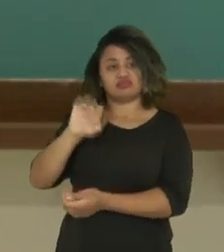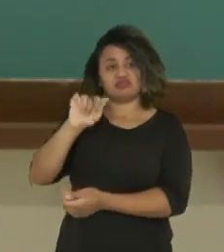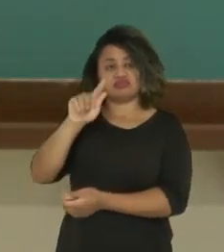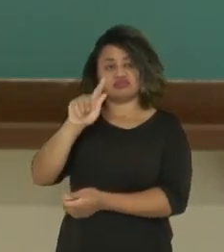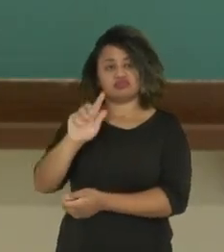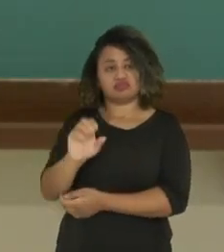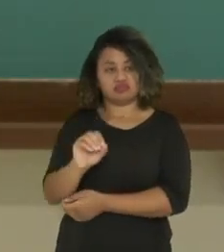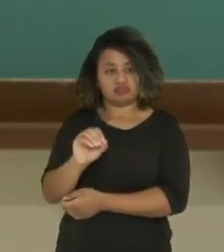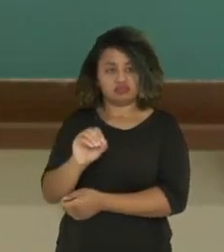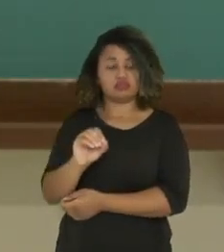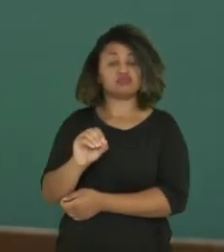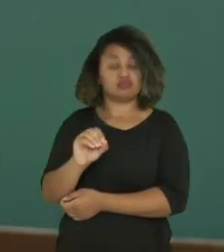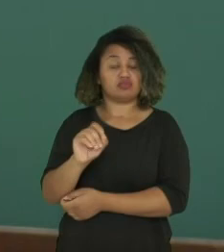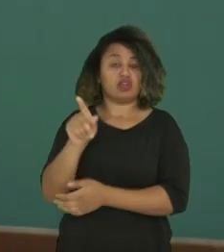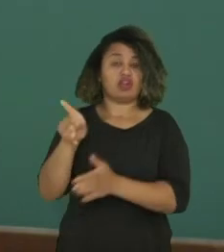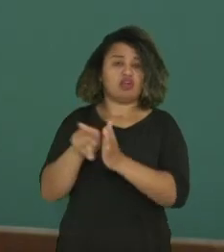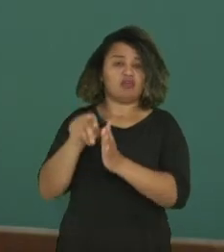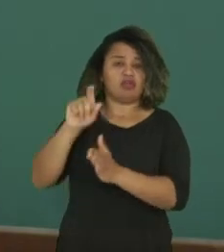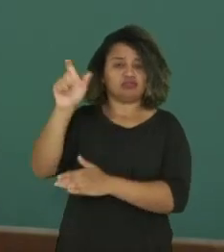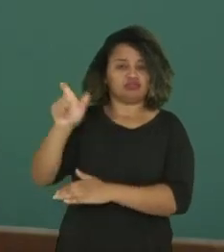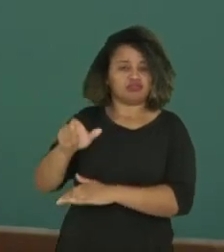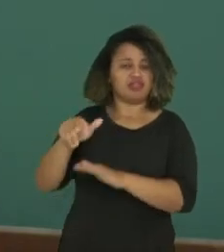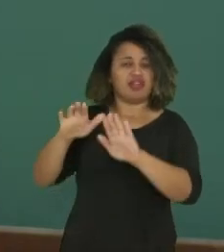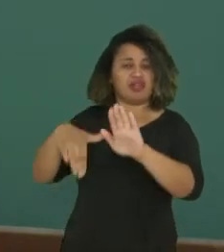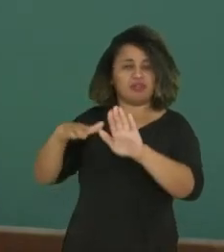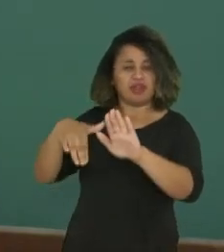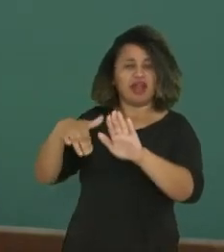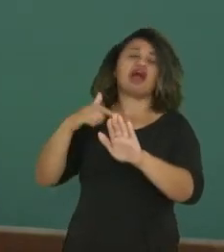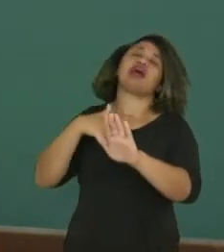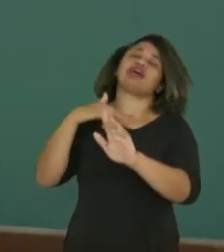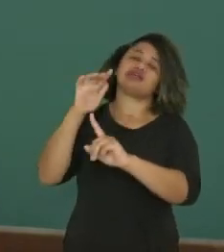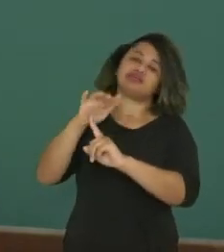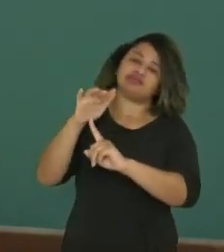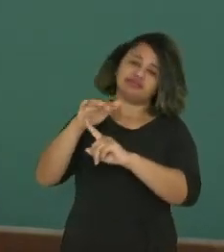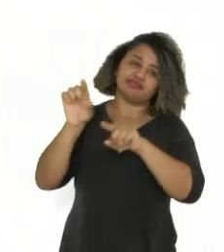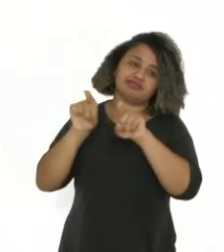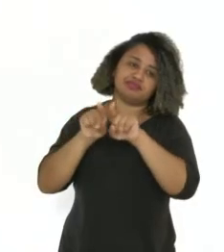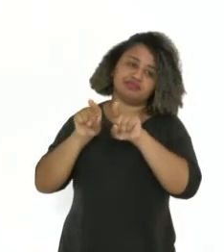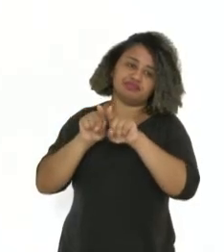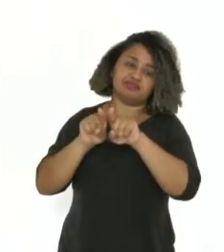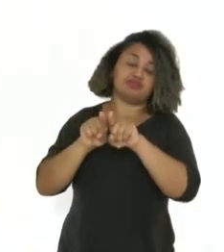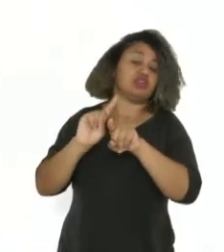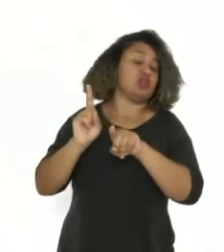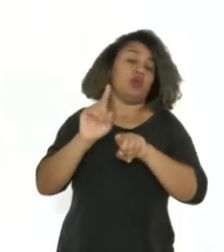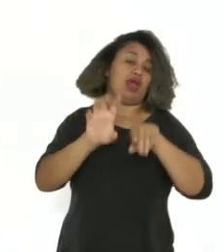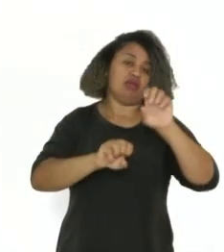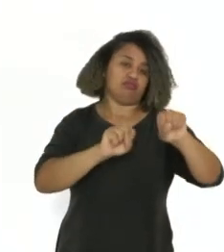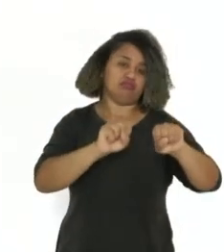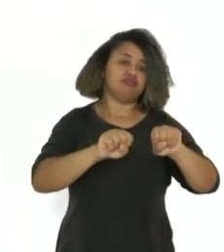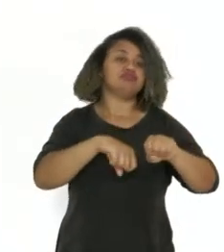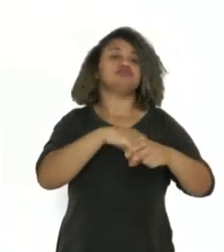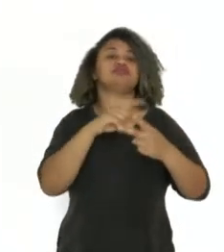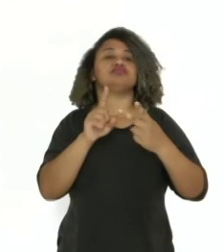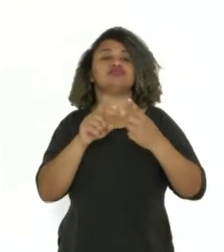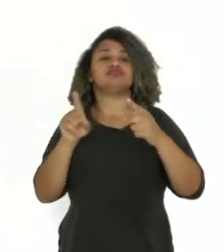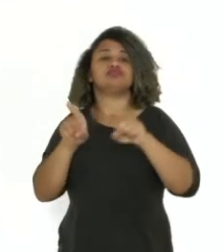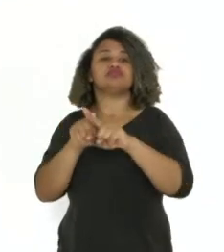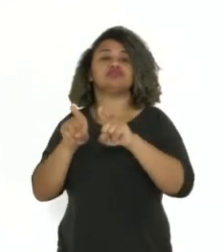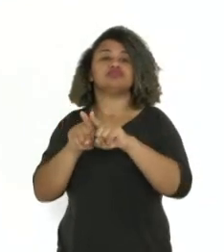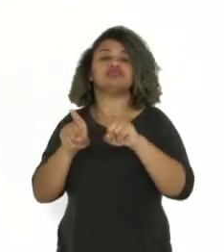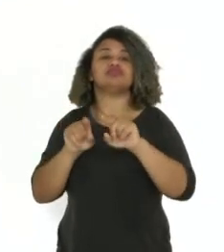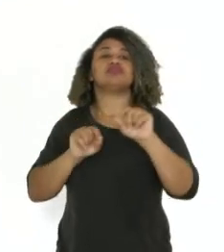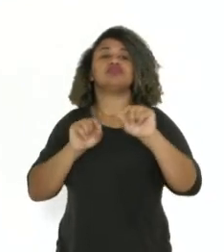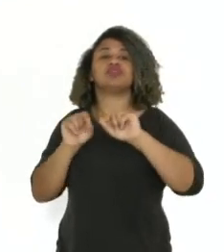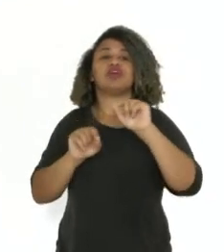né? Ó, fandango, proveniente do litoral do Paraná, patrimônio material. E,